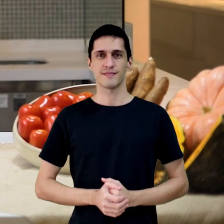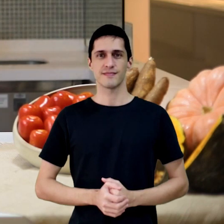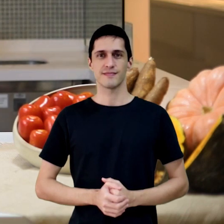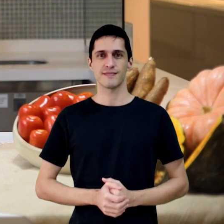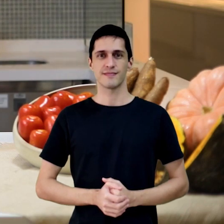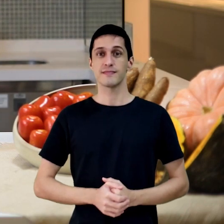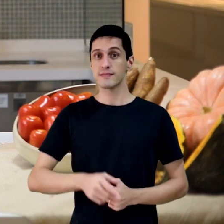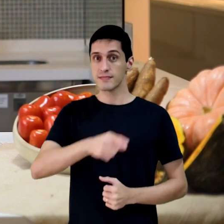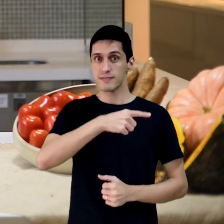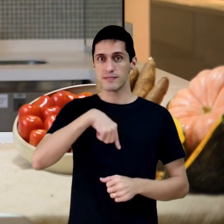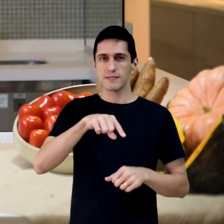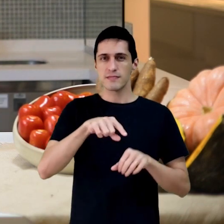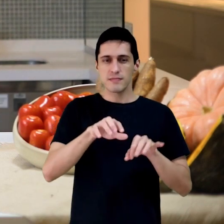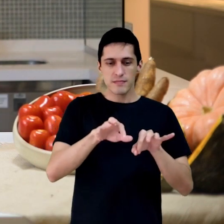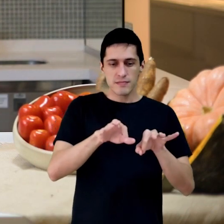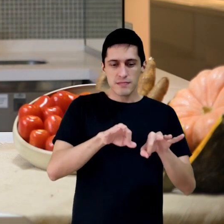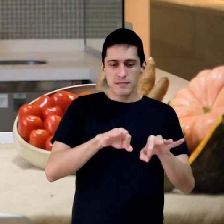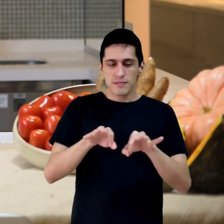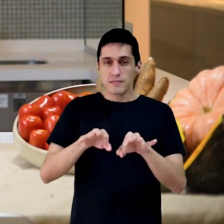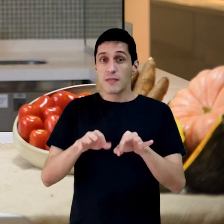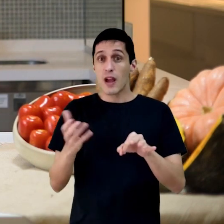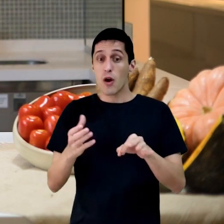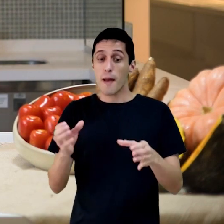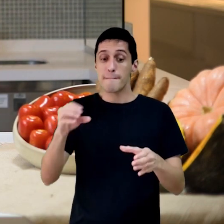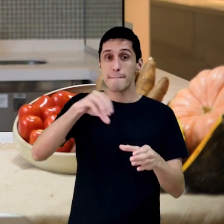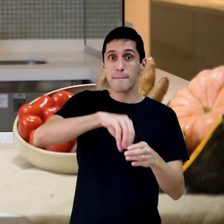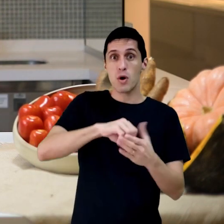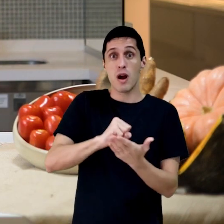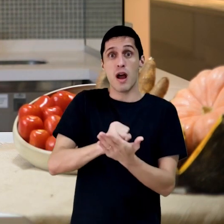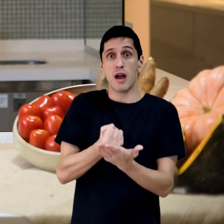e a gente vai começar aqui com alho.